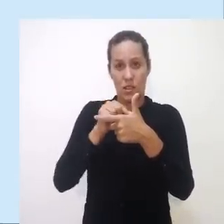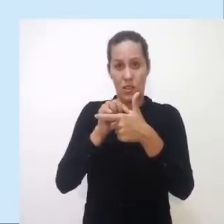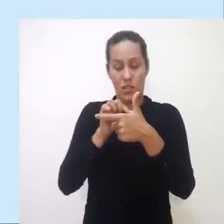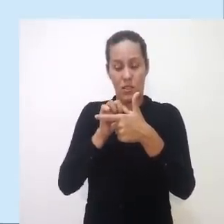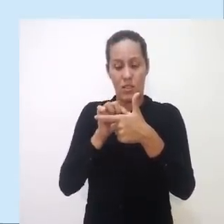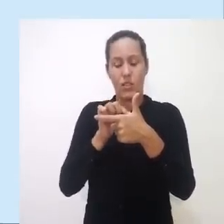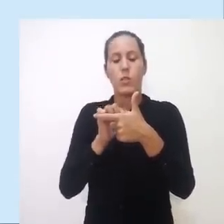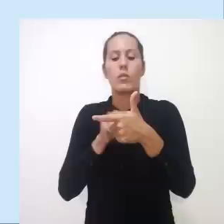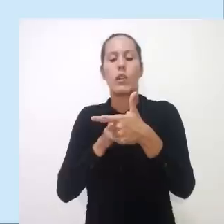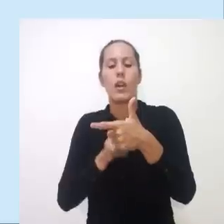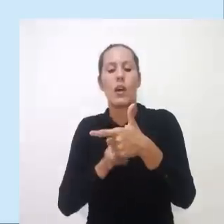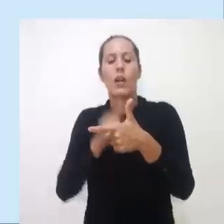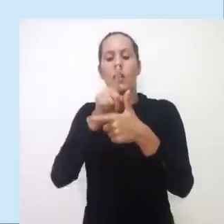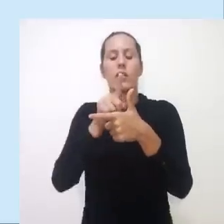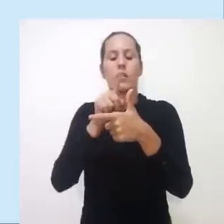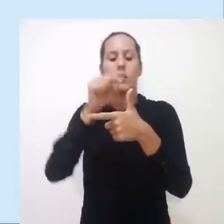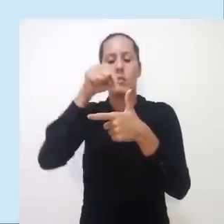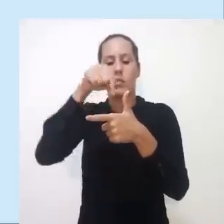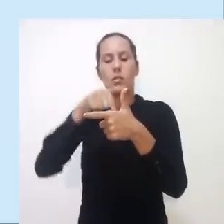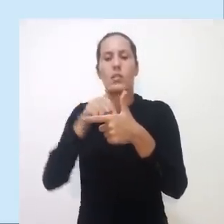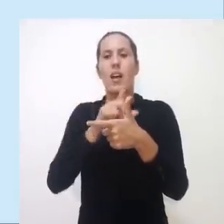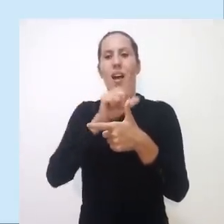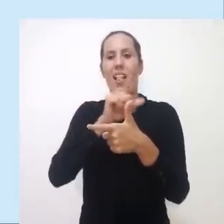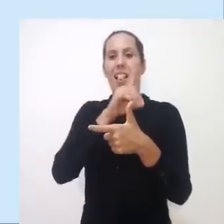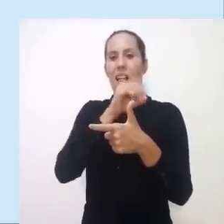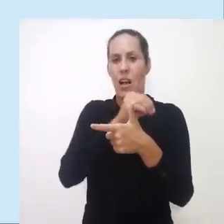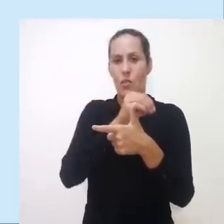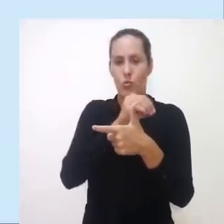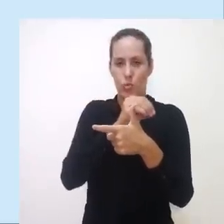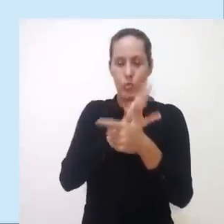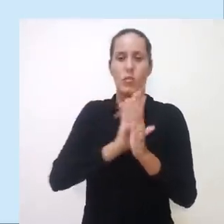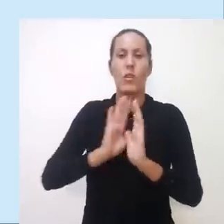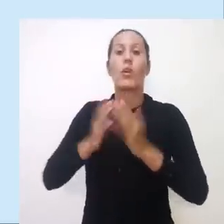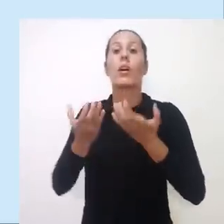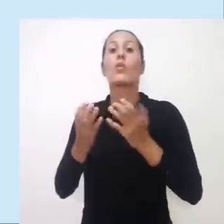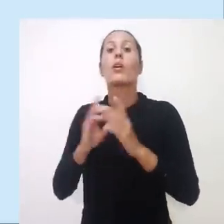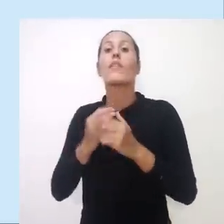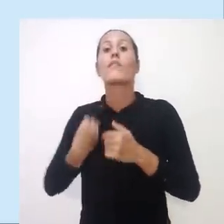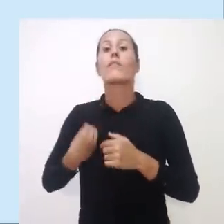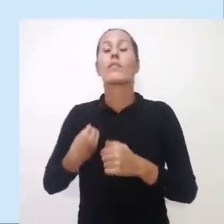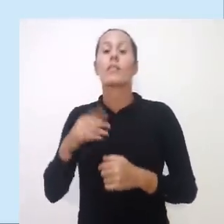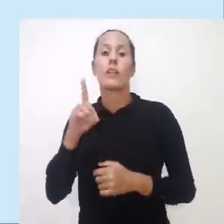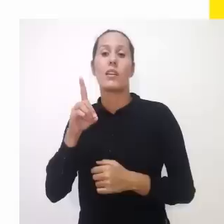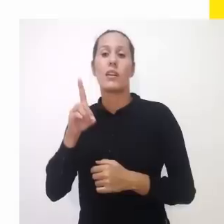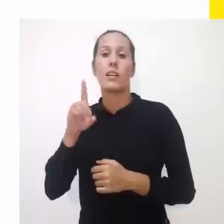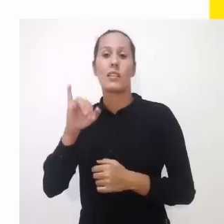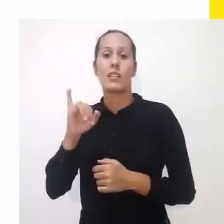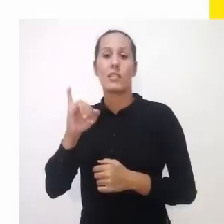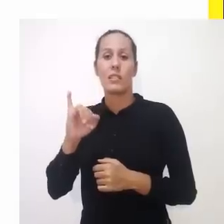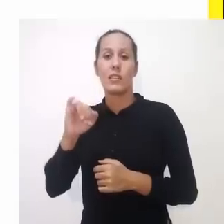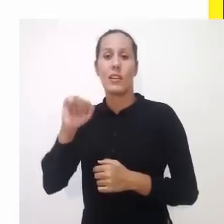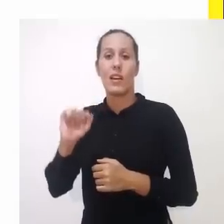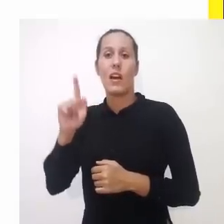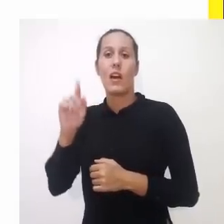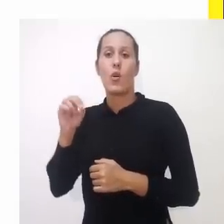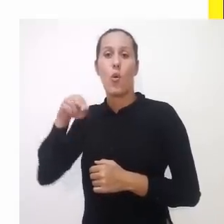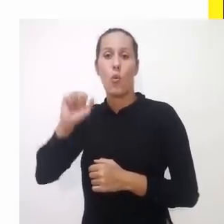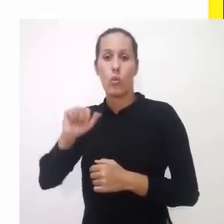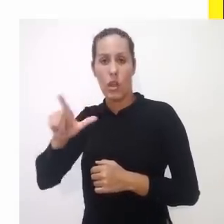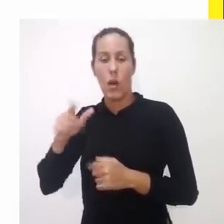para cá, vai virar lado. Mas se eu ligar para o baixo, o vértice que está embaixo, vai virar uma diagonal. Se eu pegar no